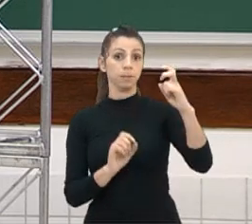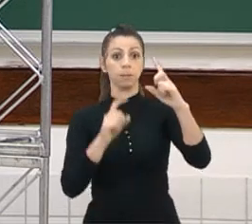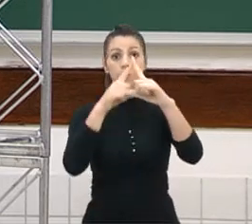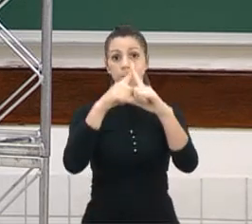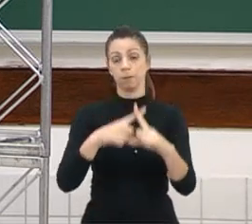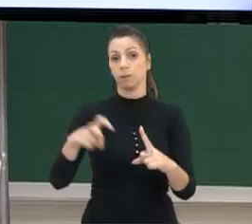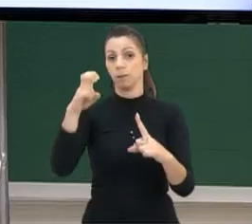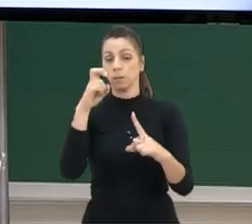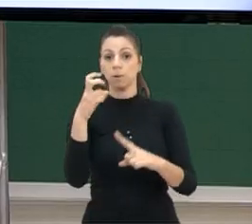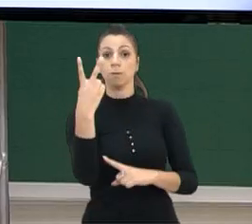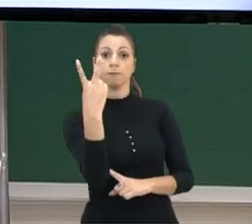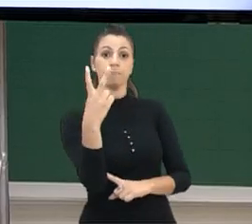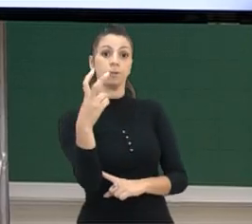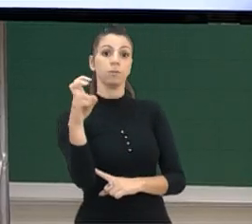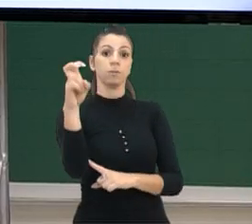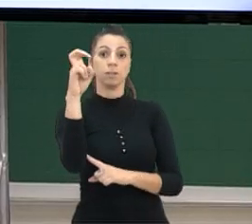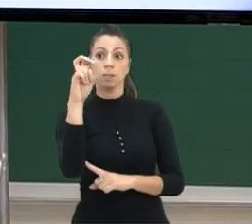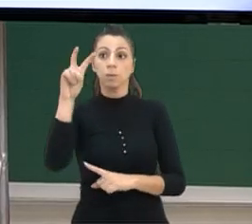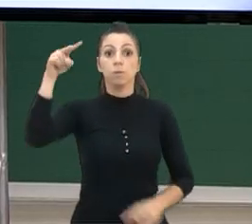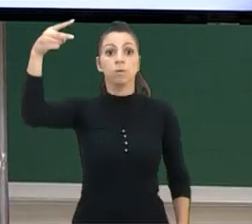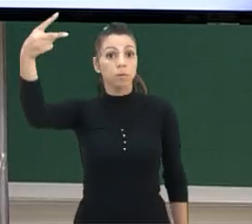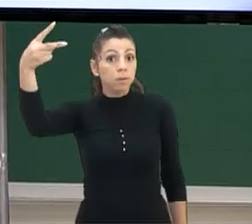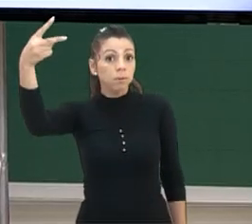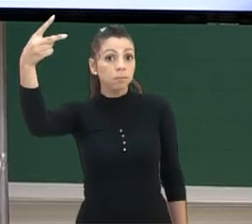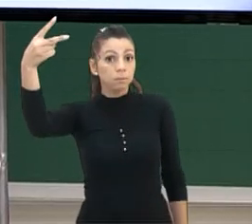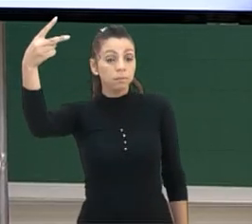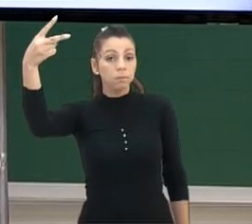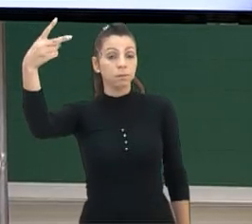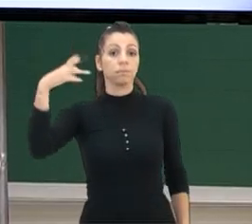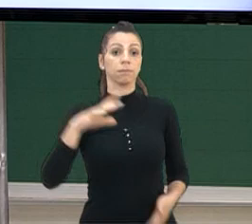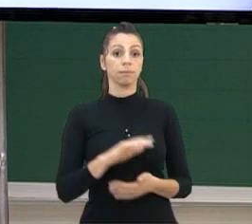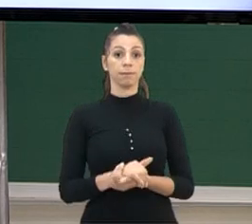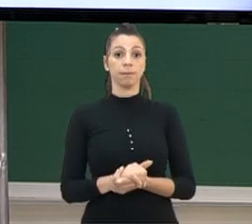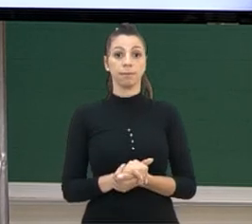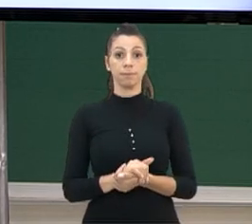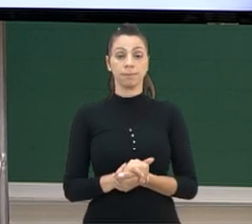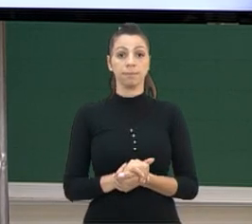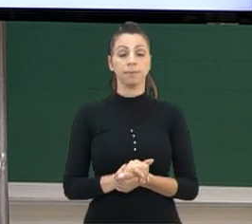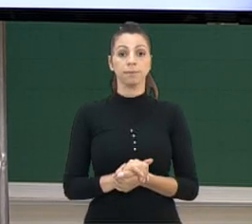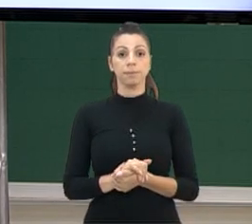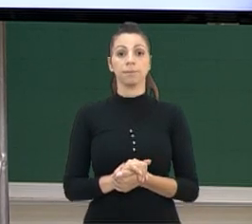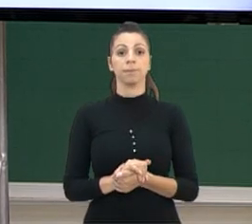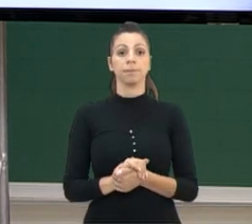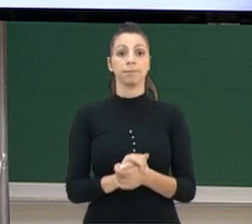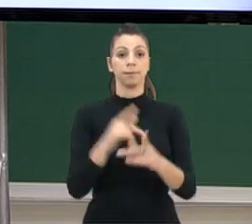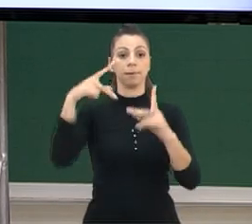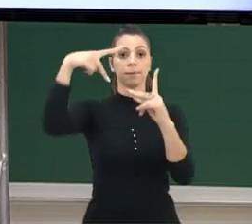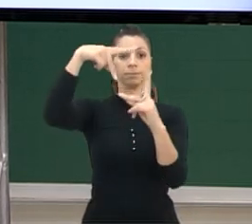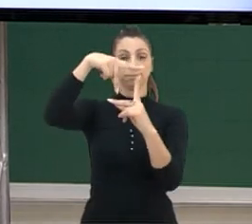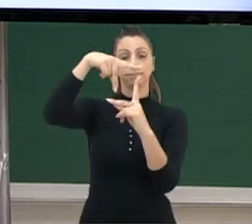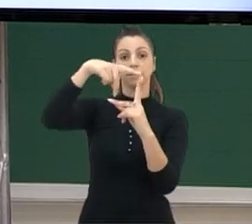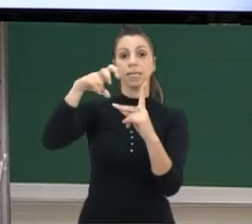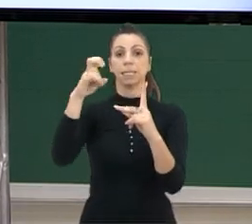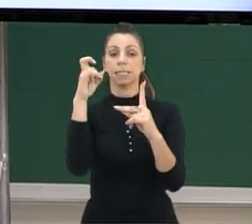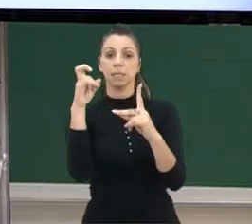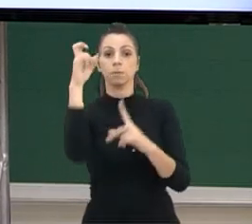dá 25. 5 ao quadrado. Então, a área desse primeiro quadrado é 5 centímetros.